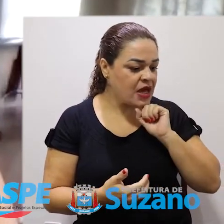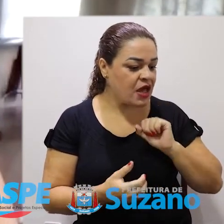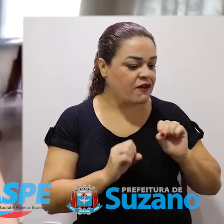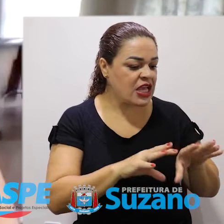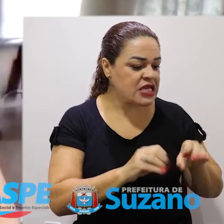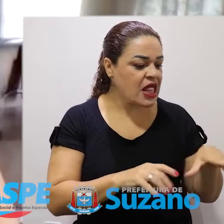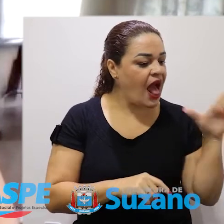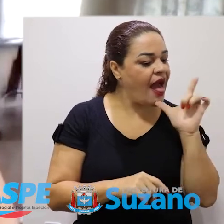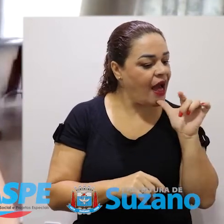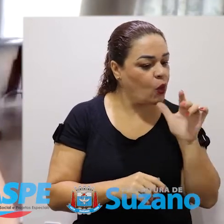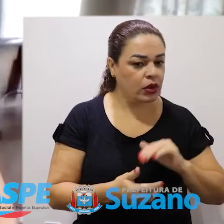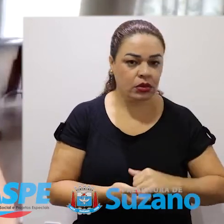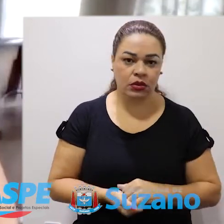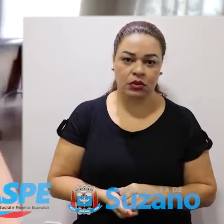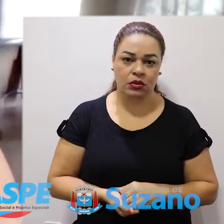fala água.